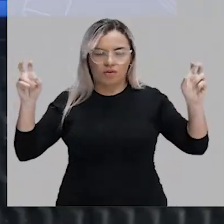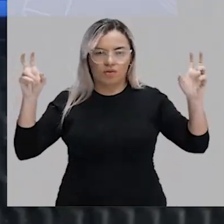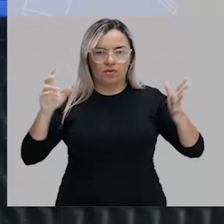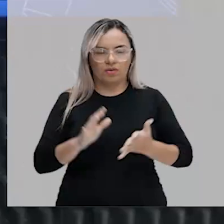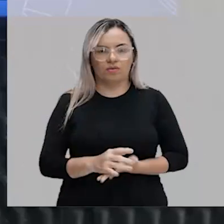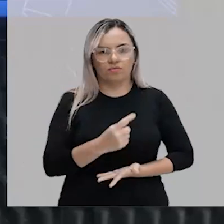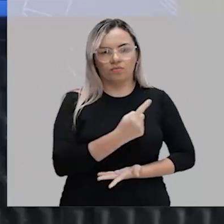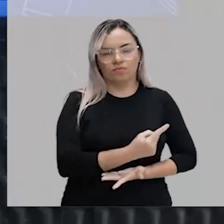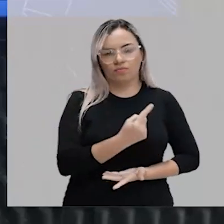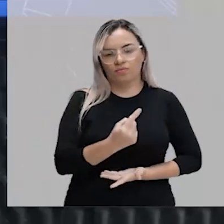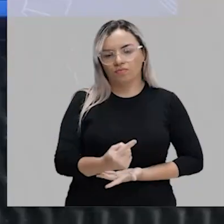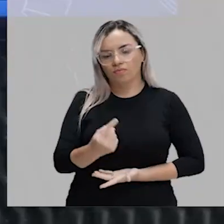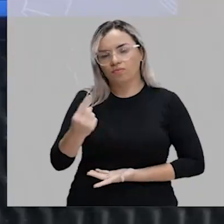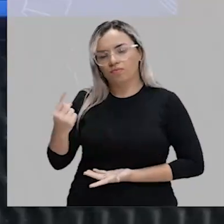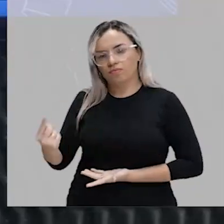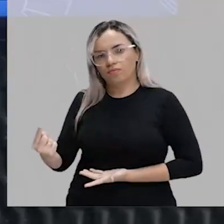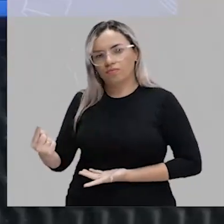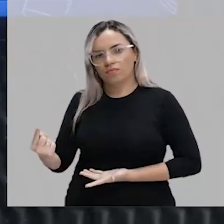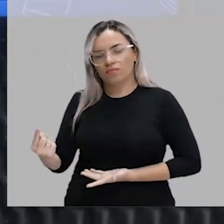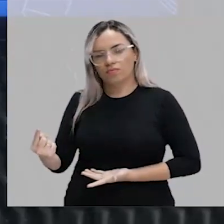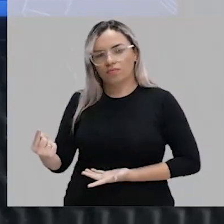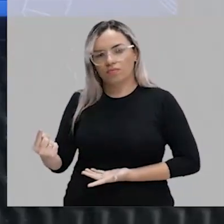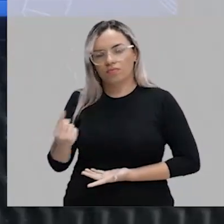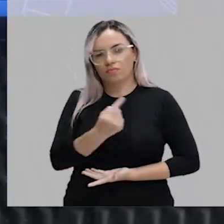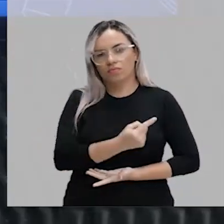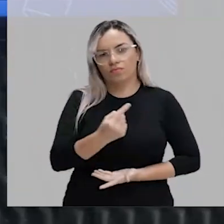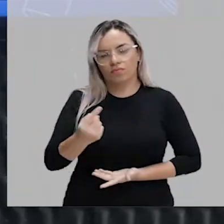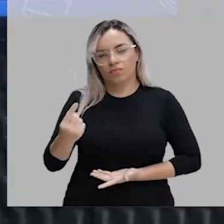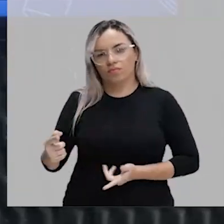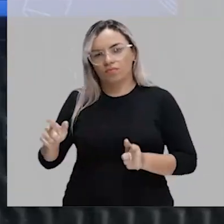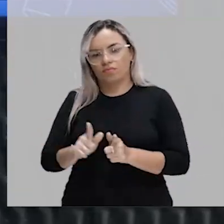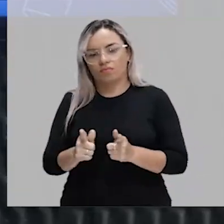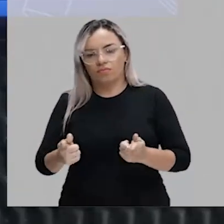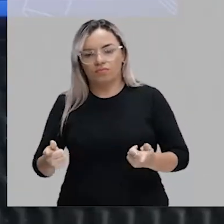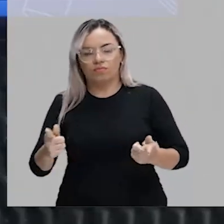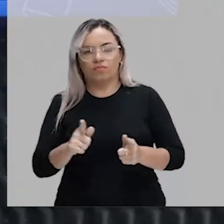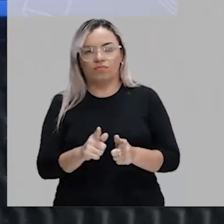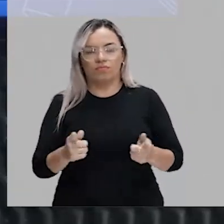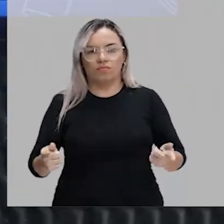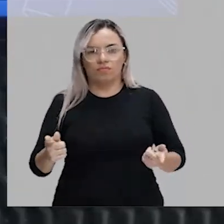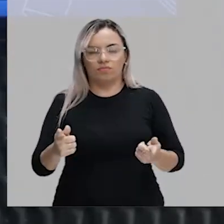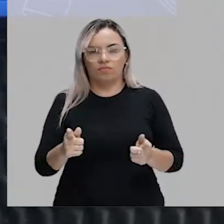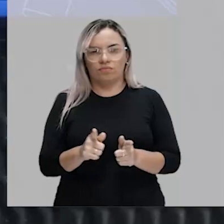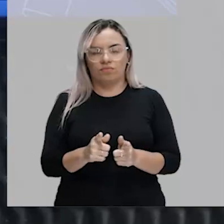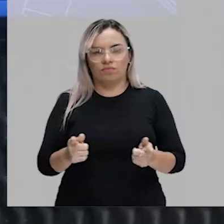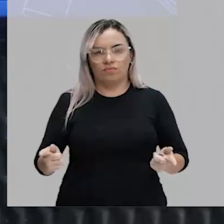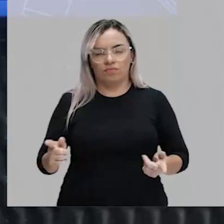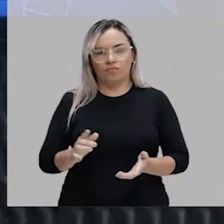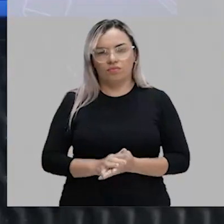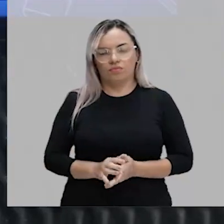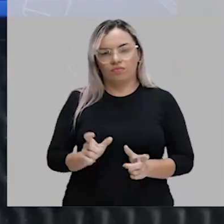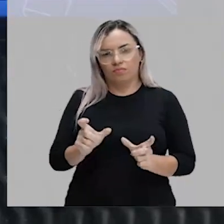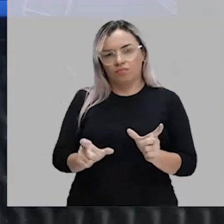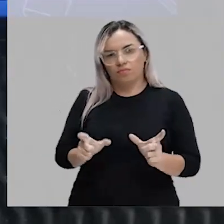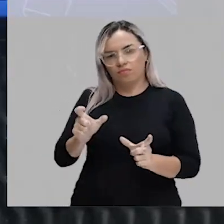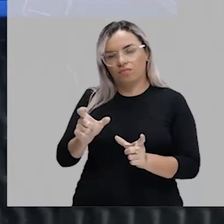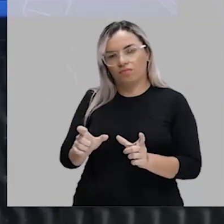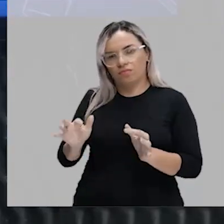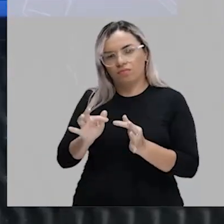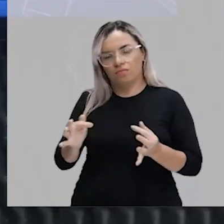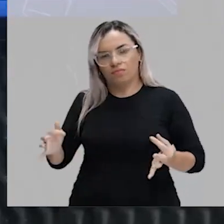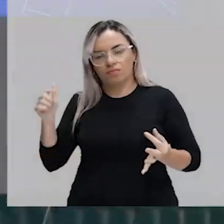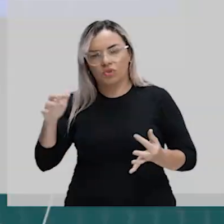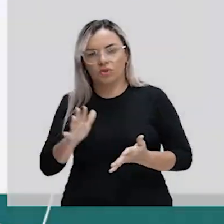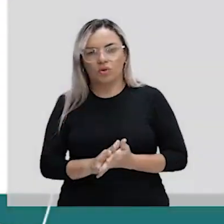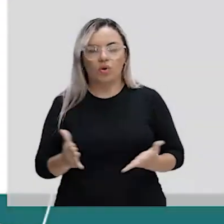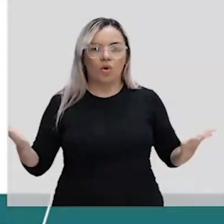uma delas tem uma parte gramatical, tá? Uma parte de morfologia ou de sintaxe. E nós